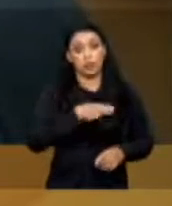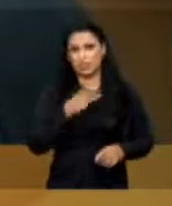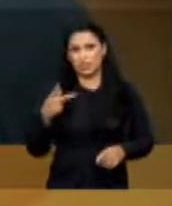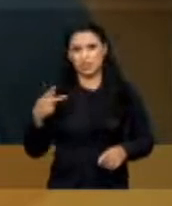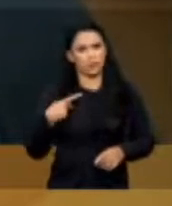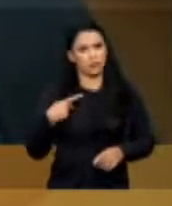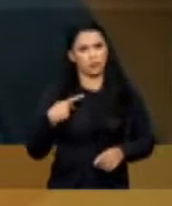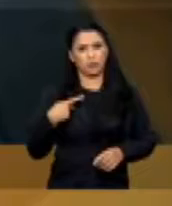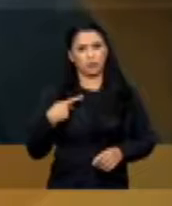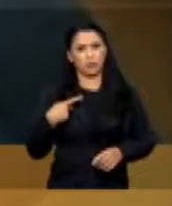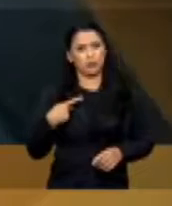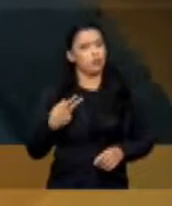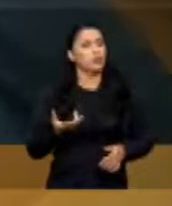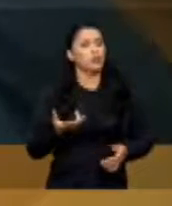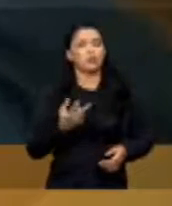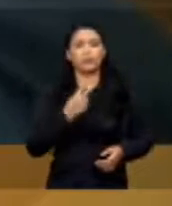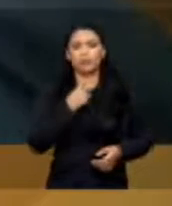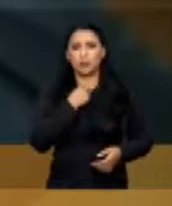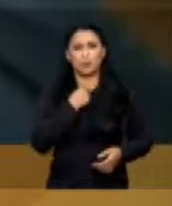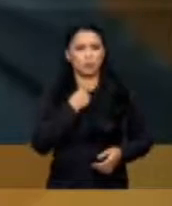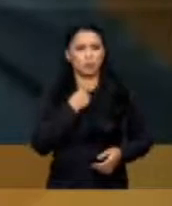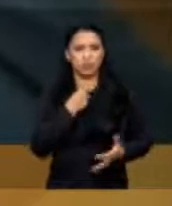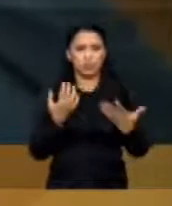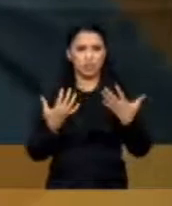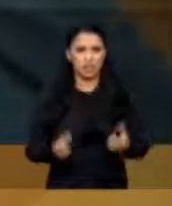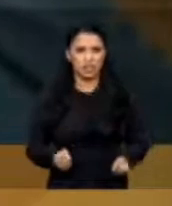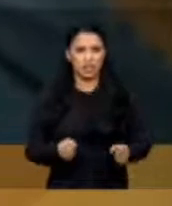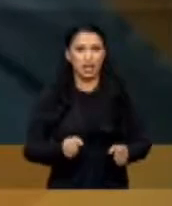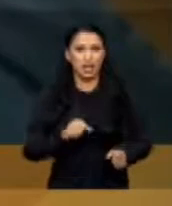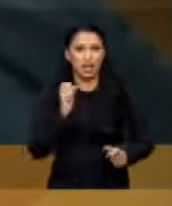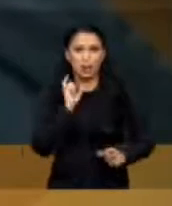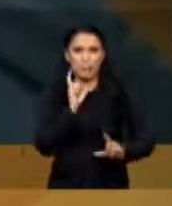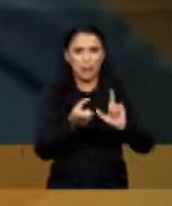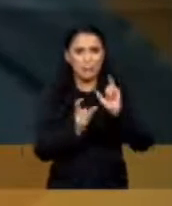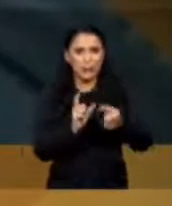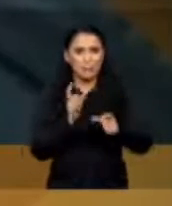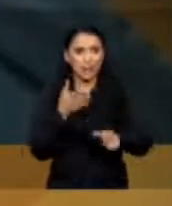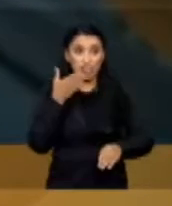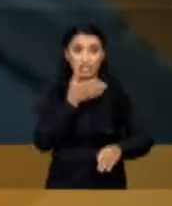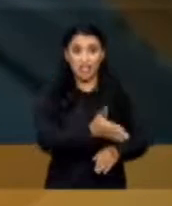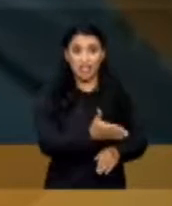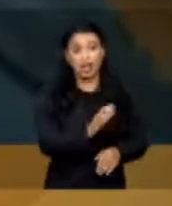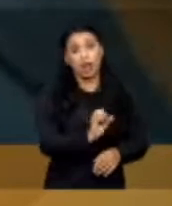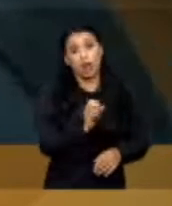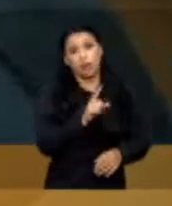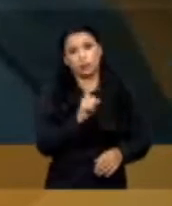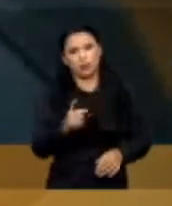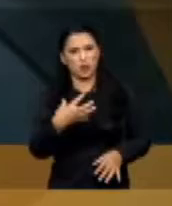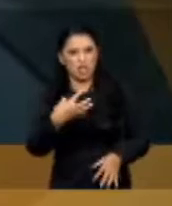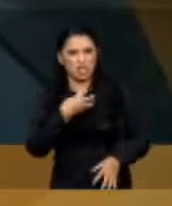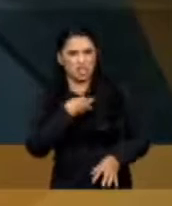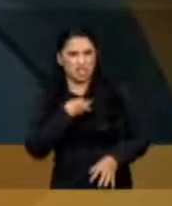Público não se move aqui, mas há ataque, há agressão direta e indireta, há ressentimento,